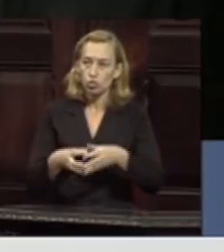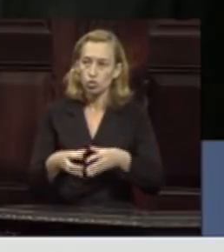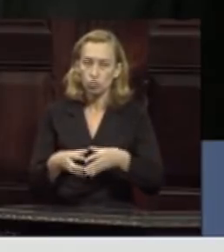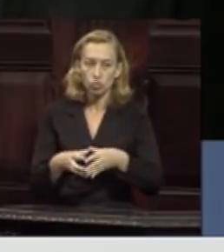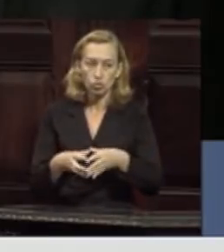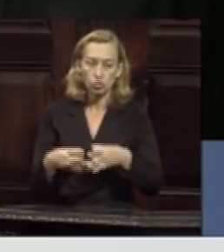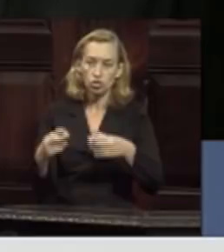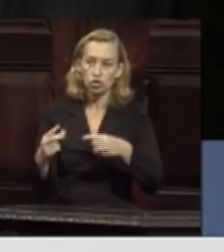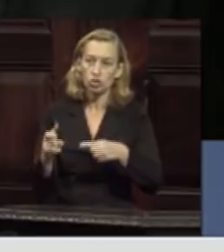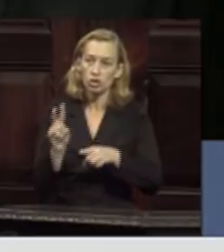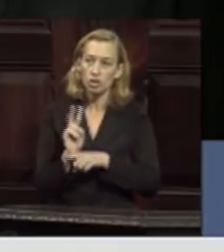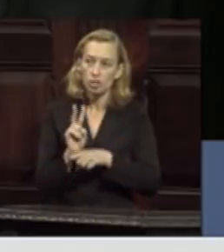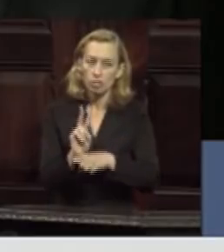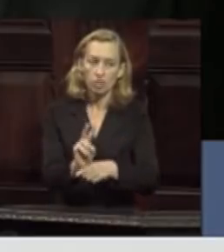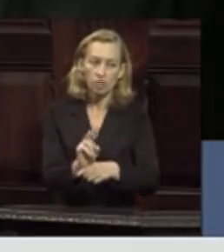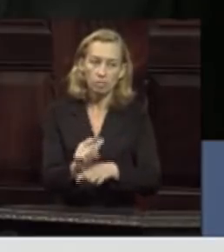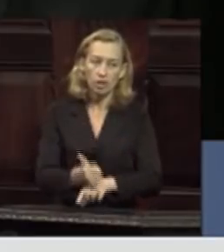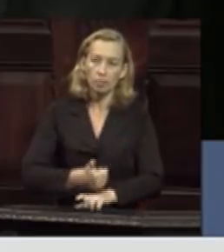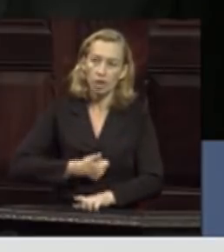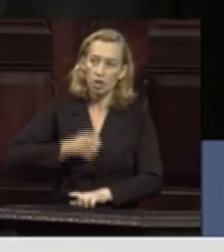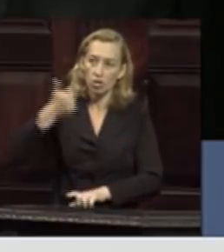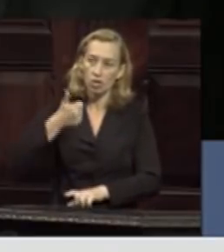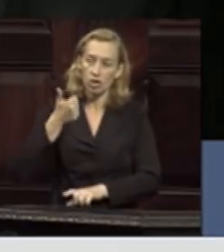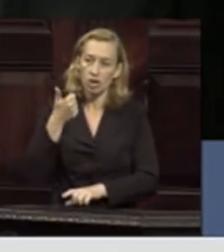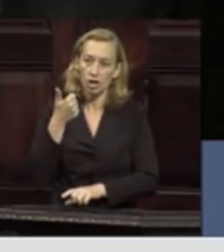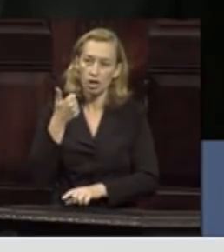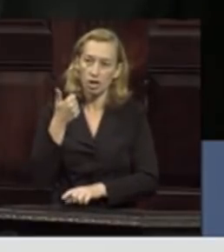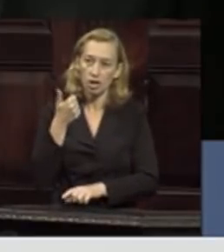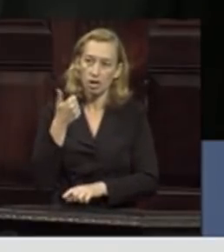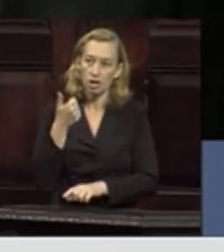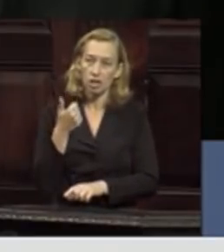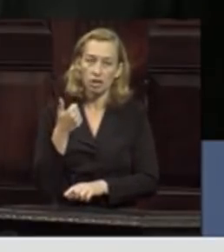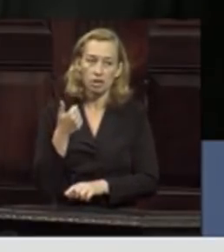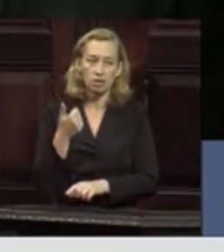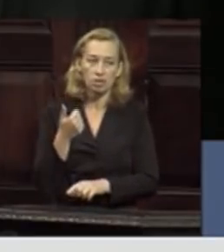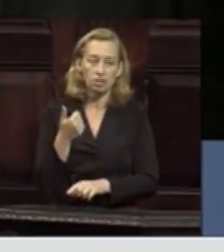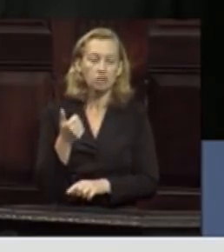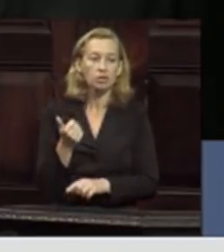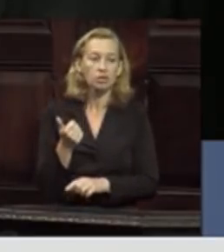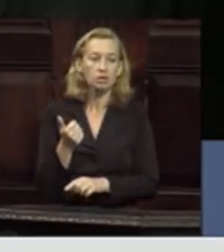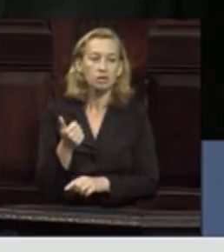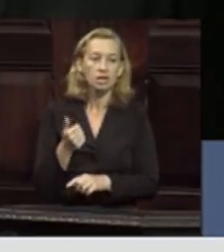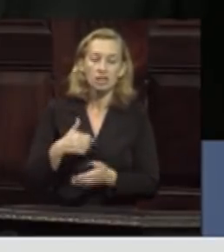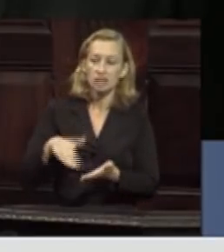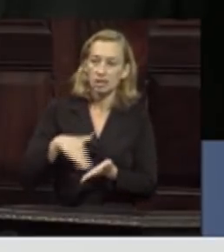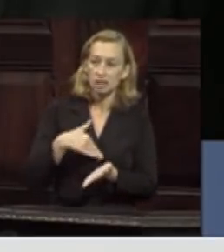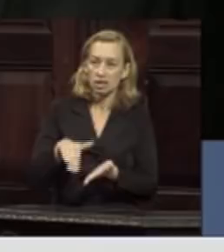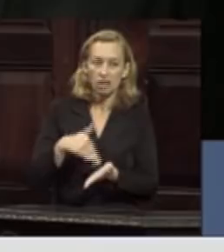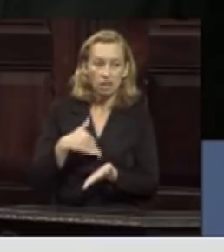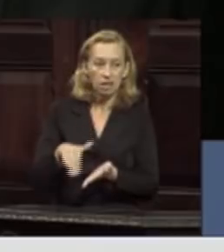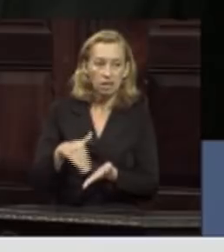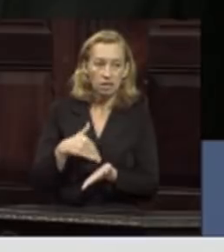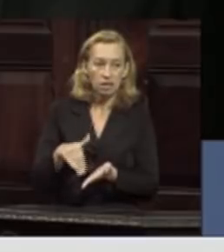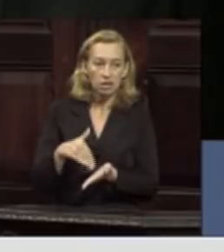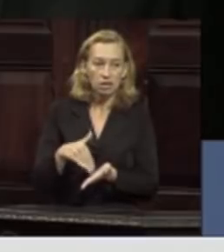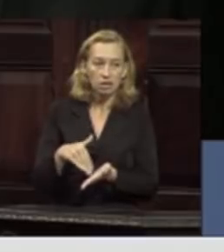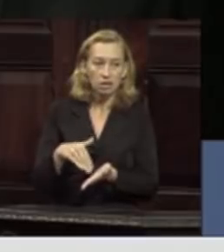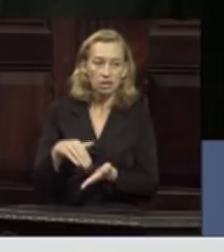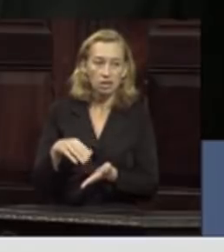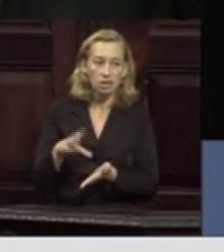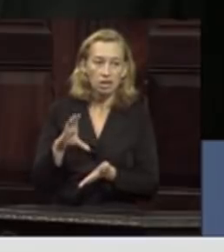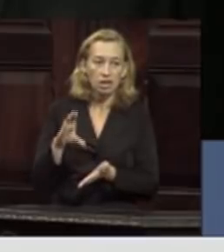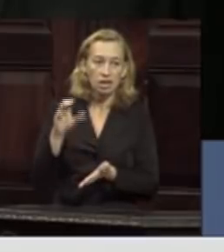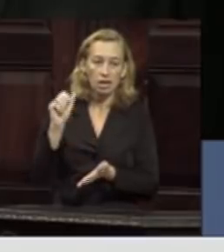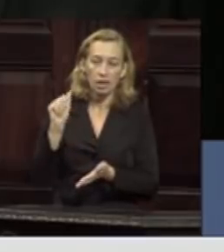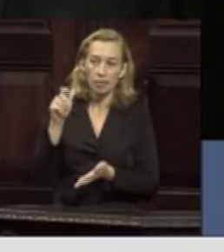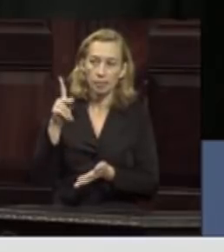dotar e melhorar a capacidade técnica da Secretaria de Fazenda. Por isso eu acho importante Enfim, essa melhoria da capacidade técnica, a questão da sonegação